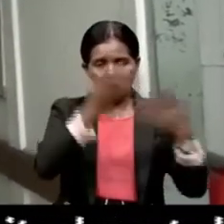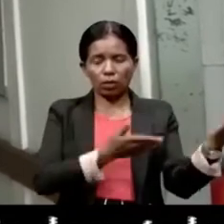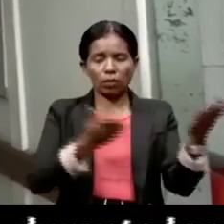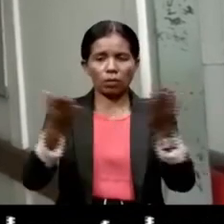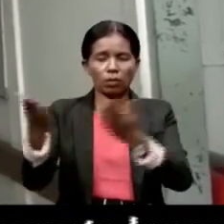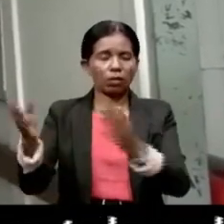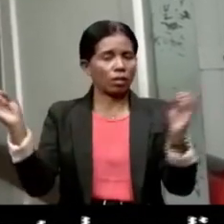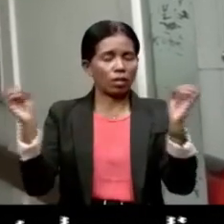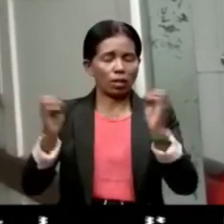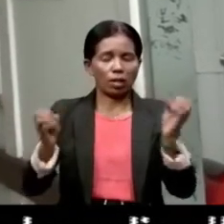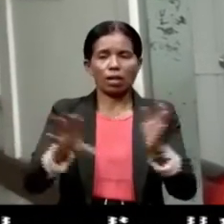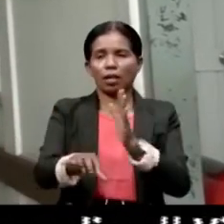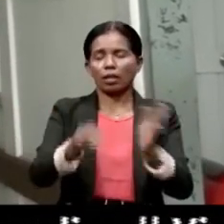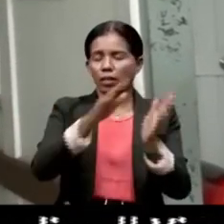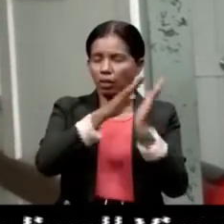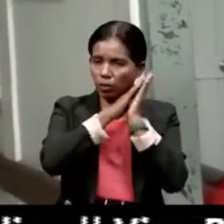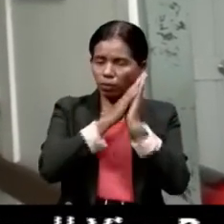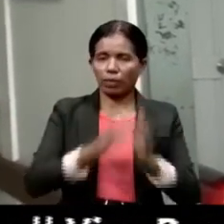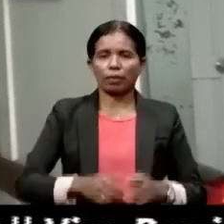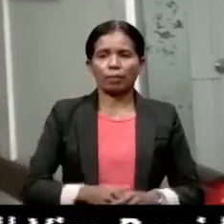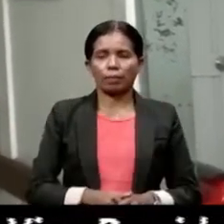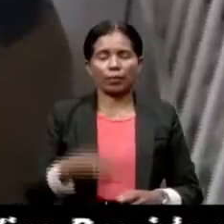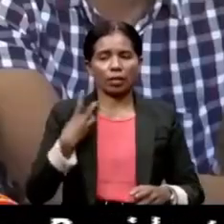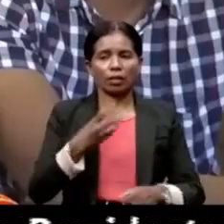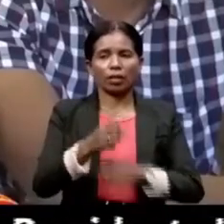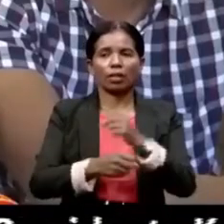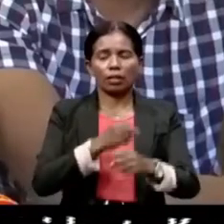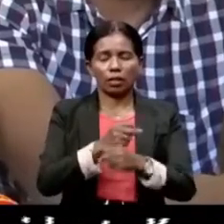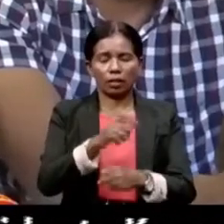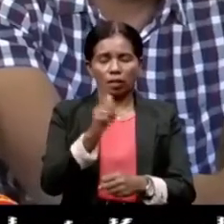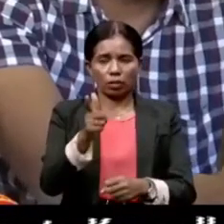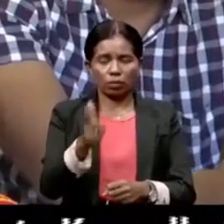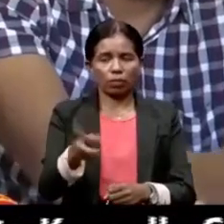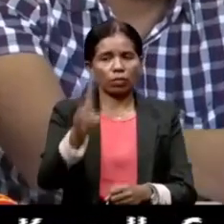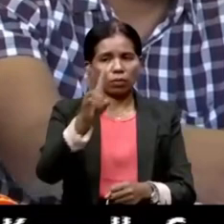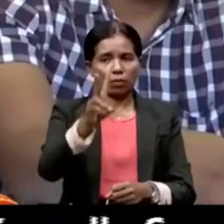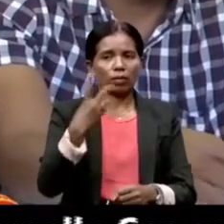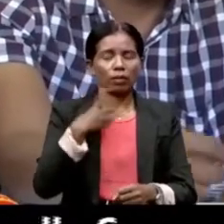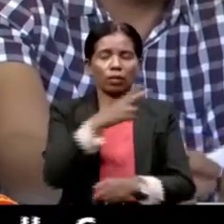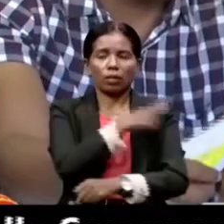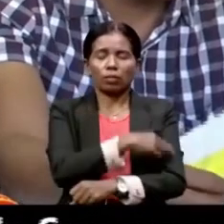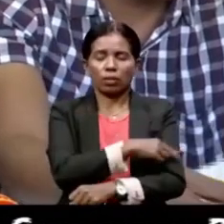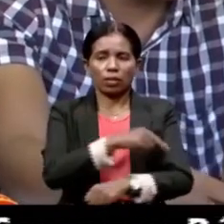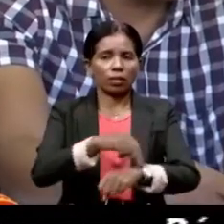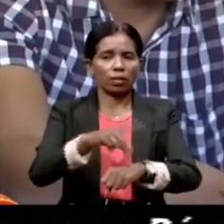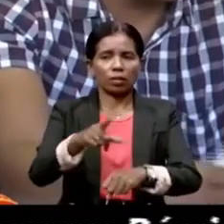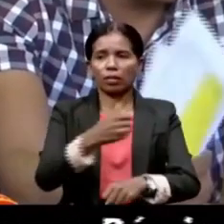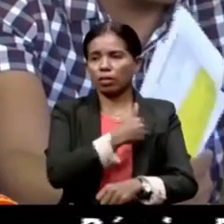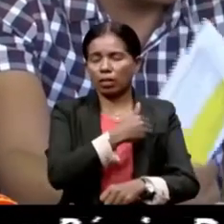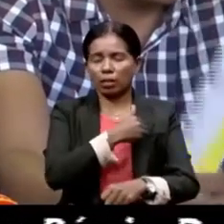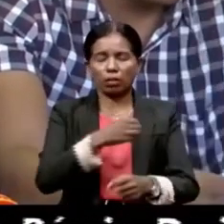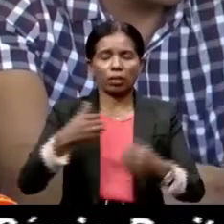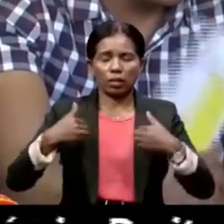bem Maclaheta em cama baixa. Está 20 e tal anos, né? 22 anos, né? E o Hospital Nacional. Se dá o que é o hospital alternativa,